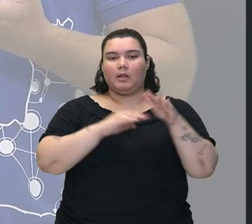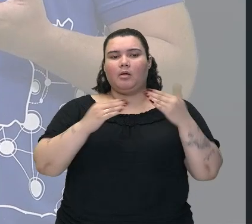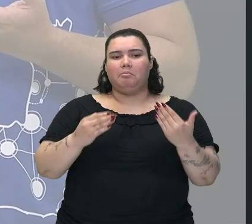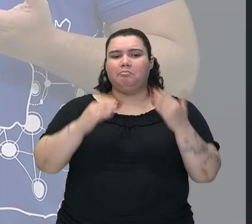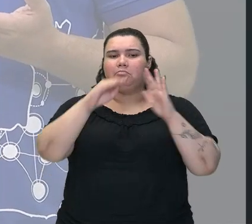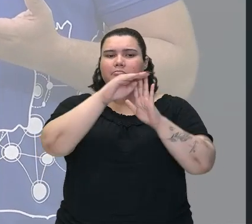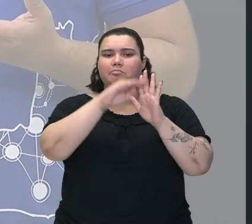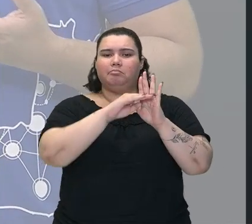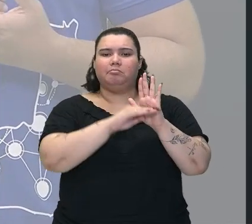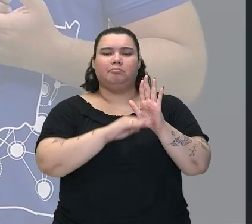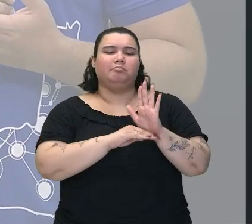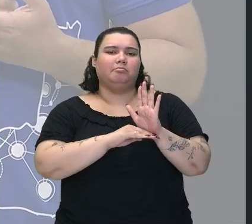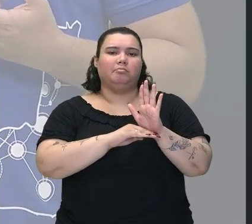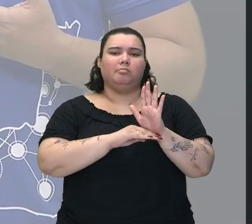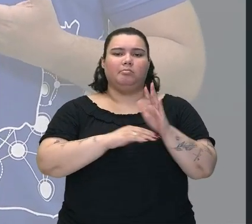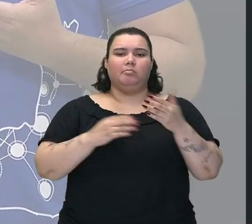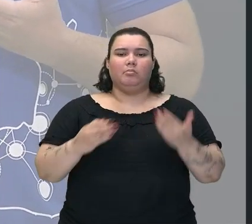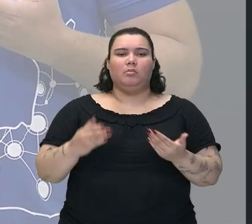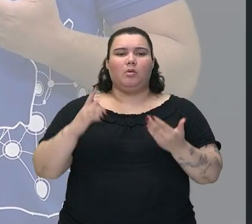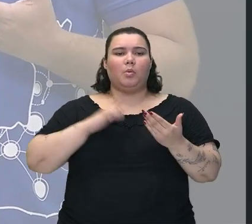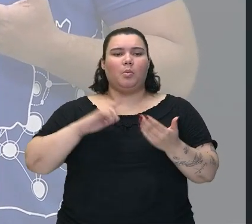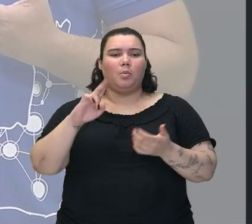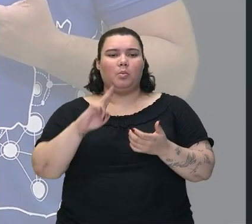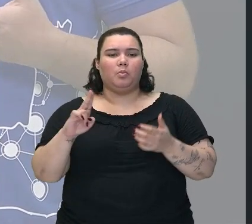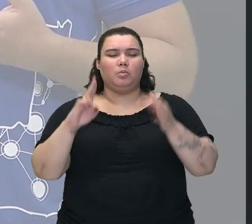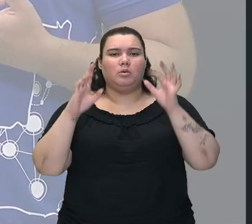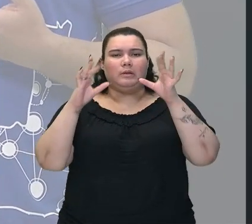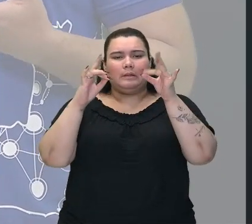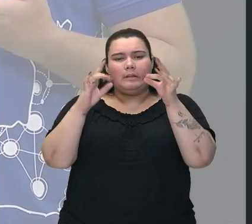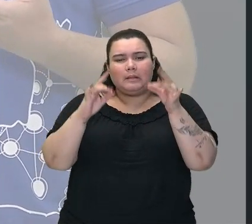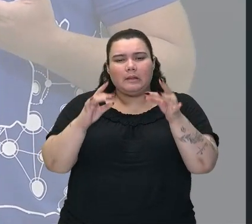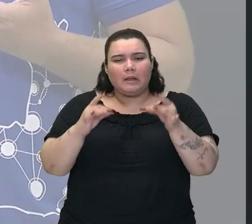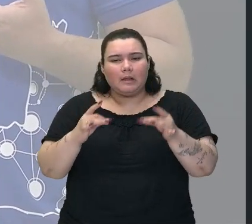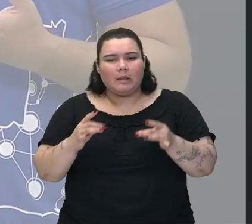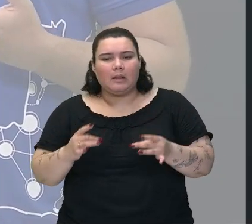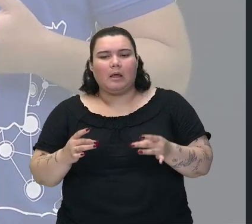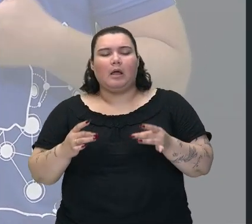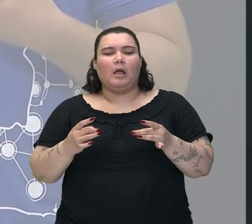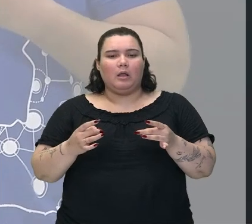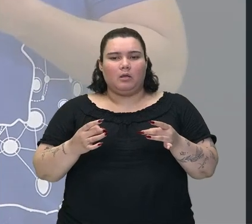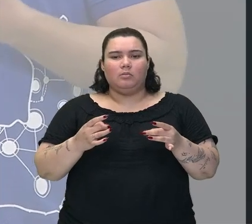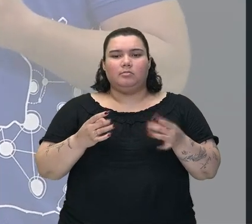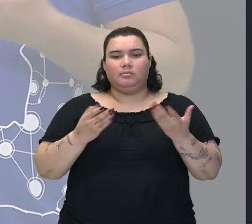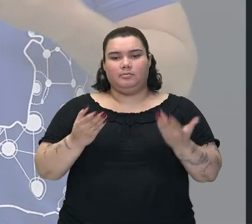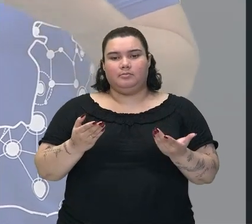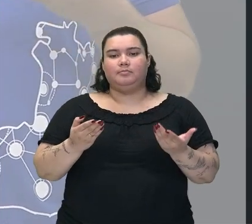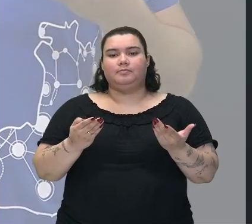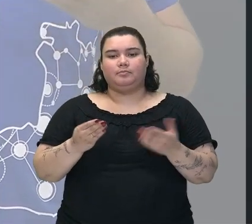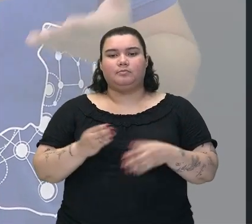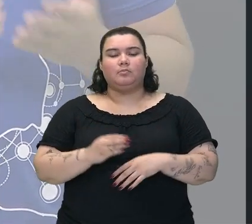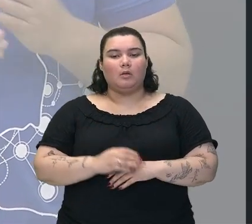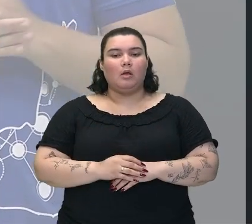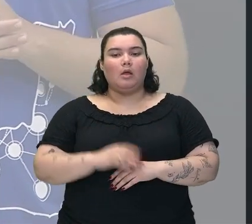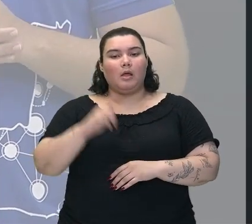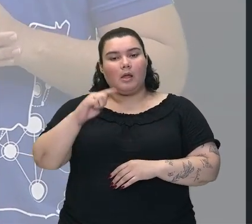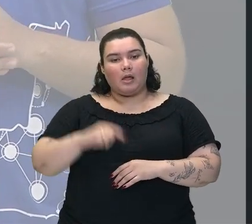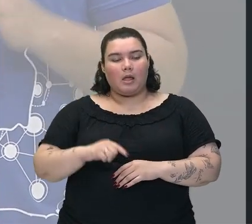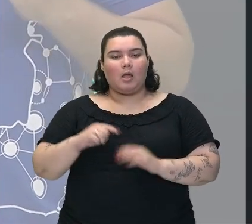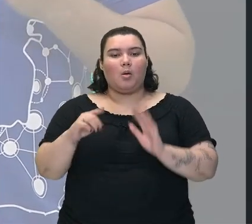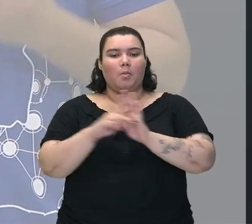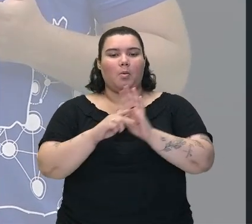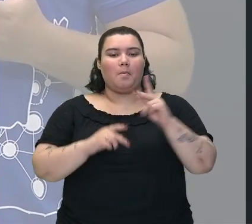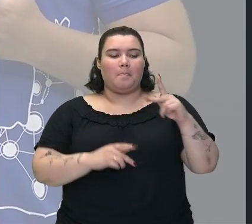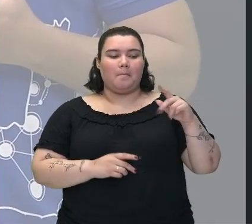que costuma zelar por padrões, zelar por formas clássicas? Exatamente os